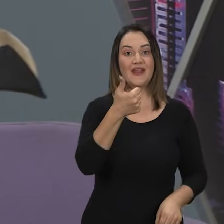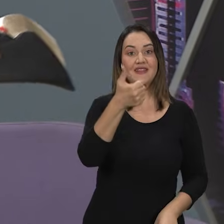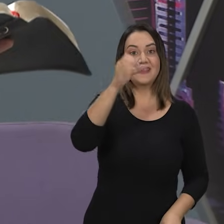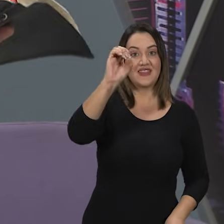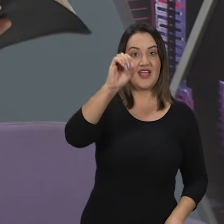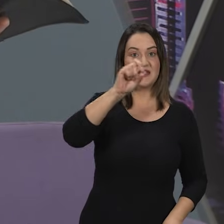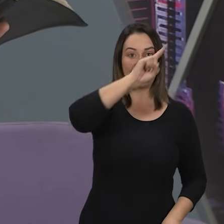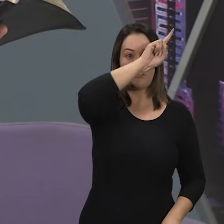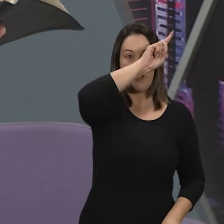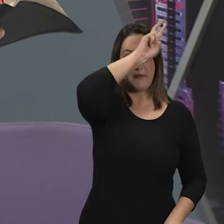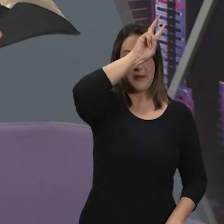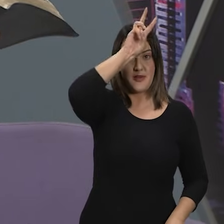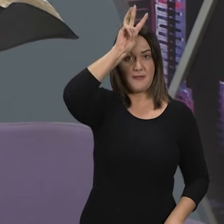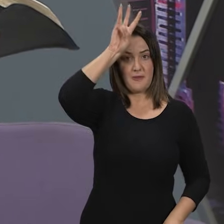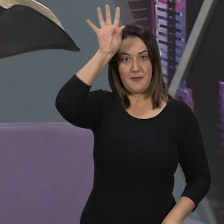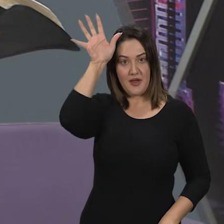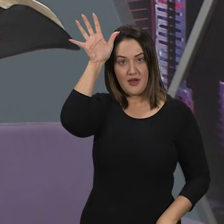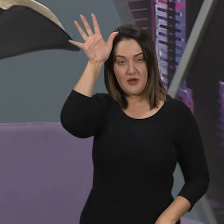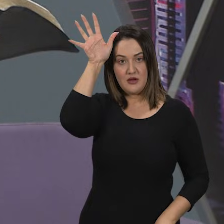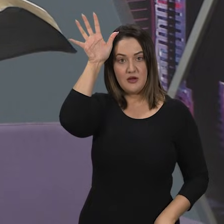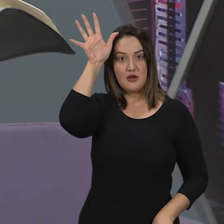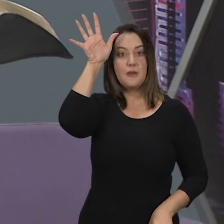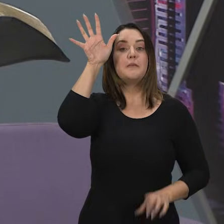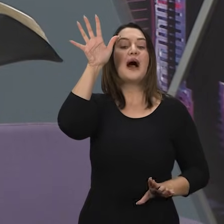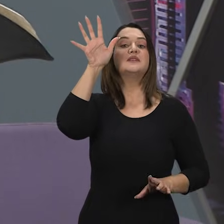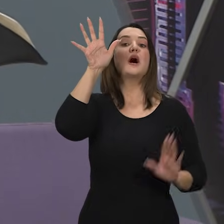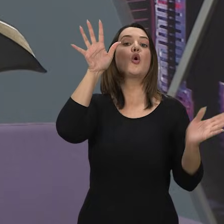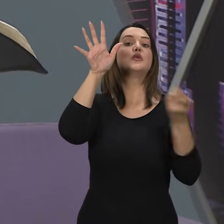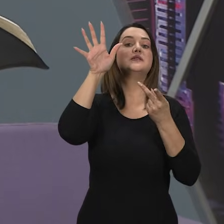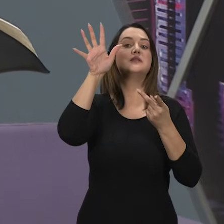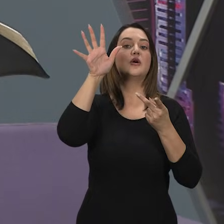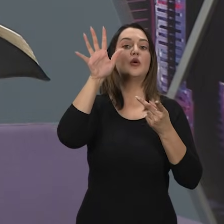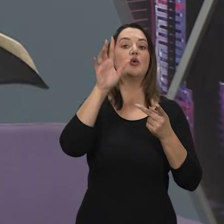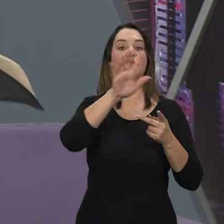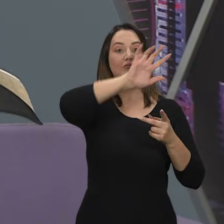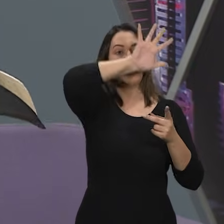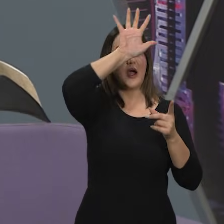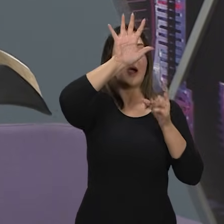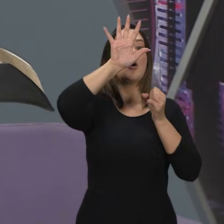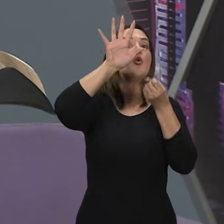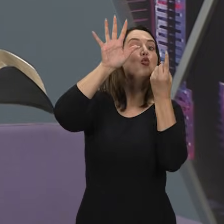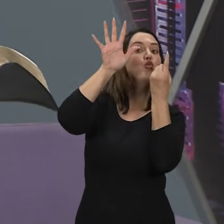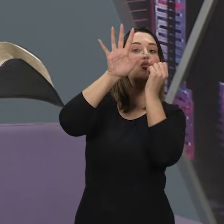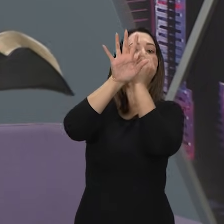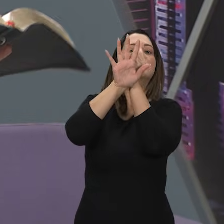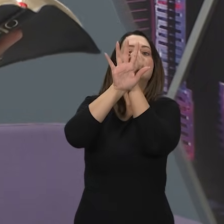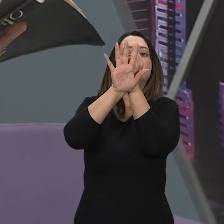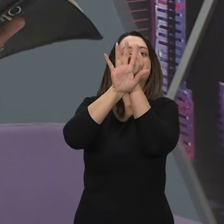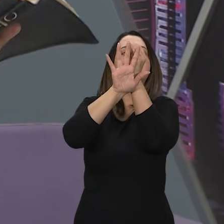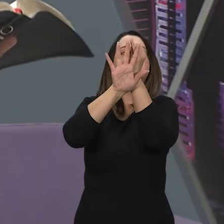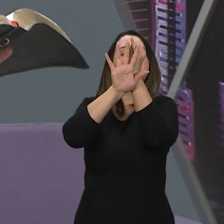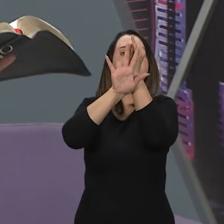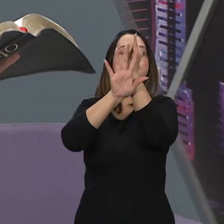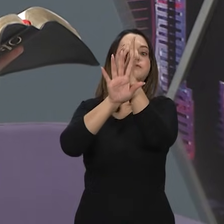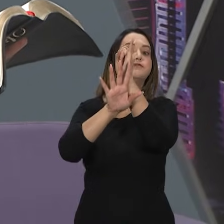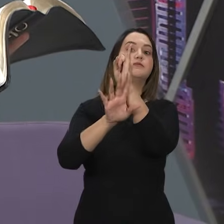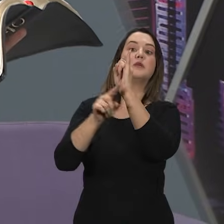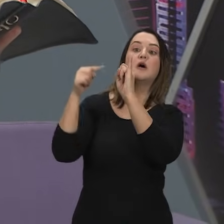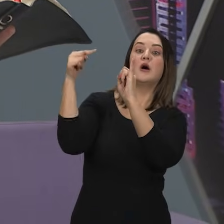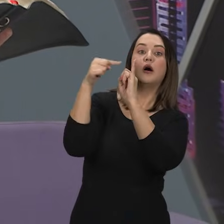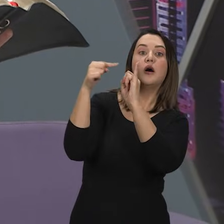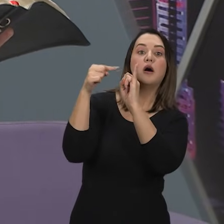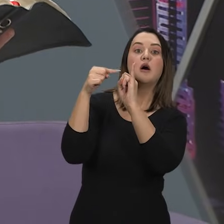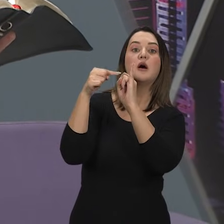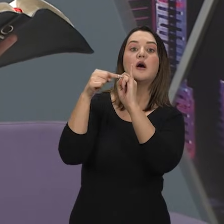chifres. E o verso 8 fala que do meio dos 10 chifres saiu um chifre pequeno. E esse chifre pequeno, quando